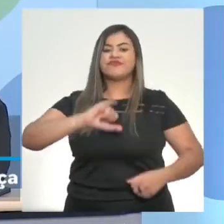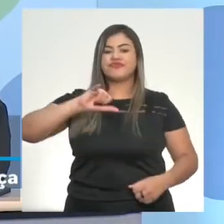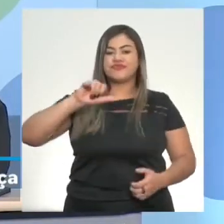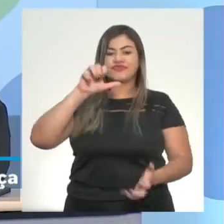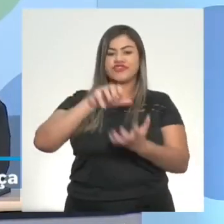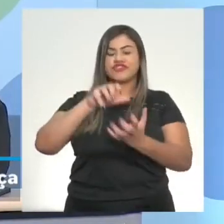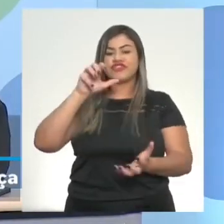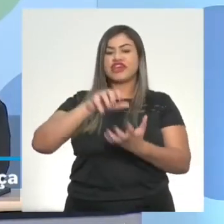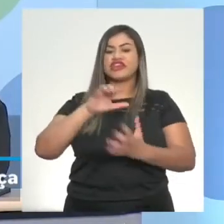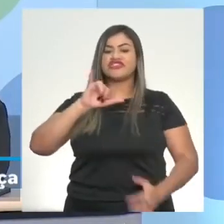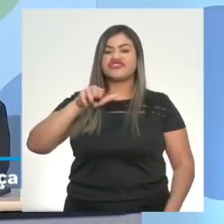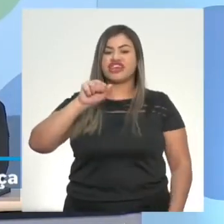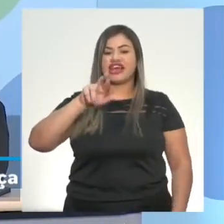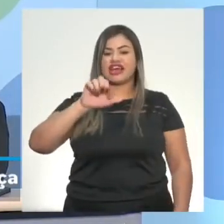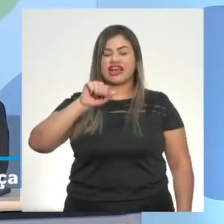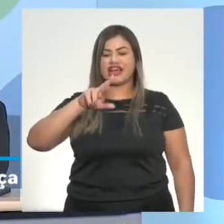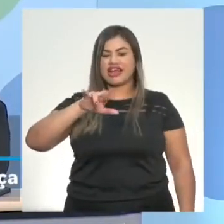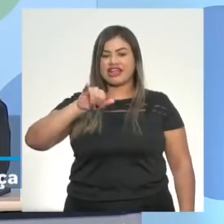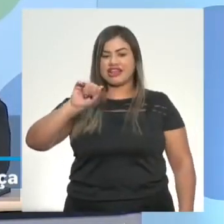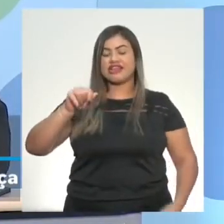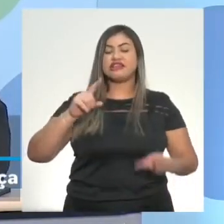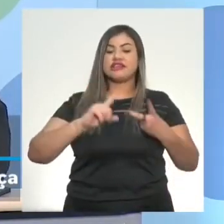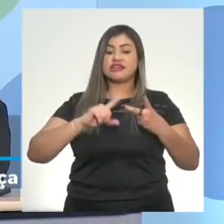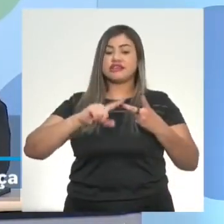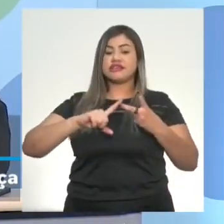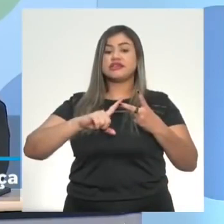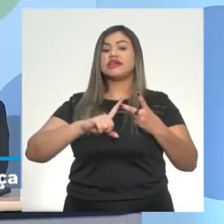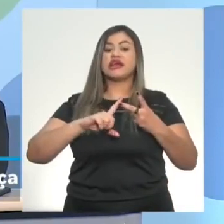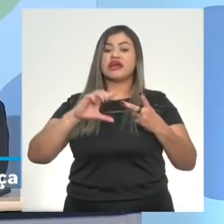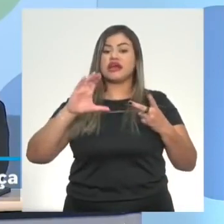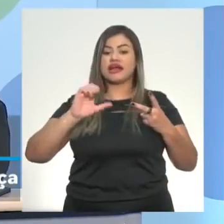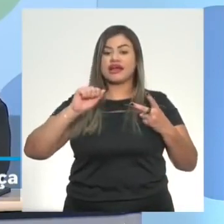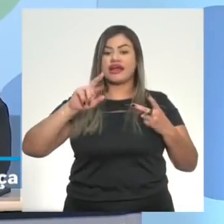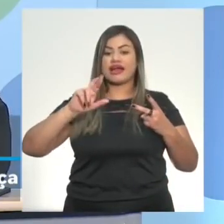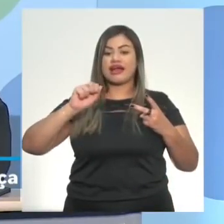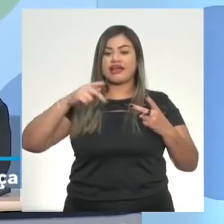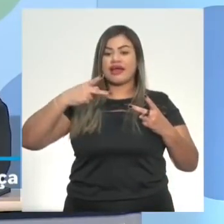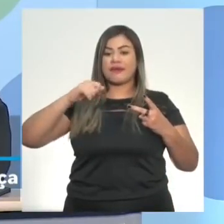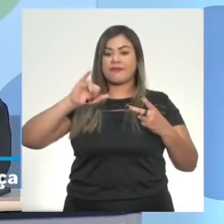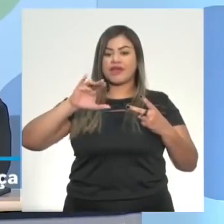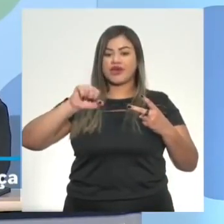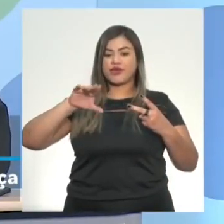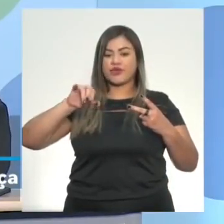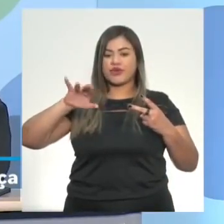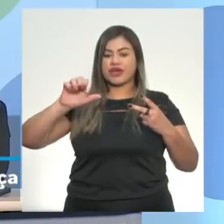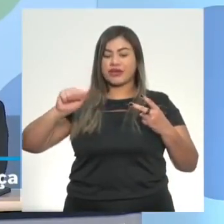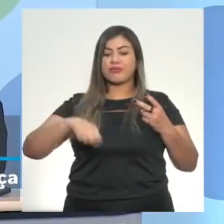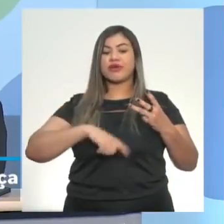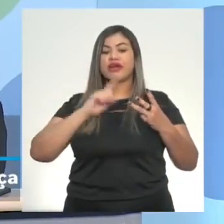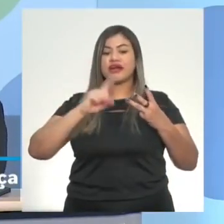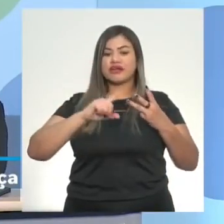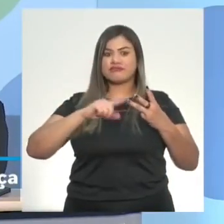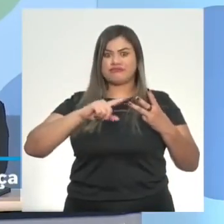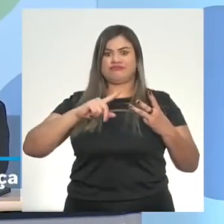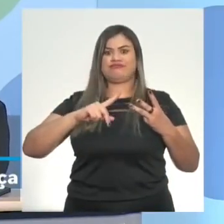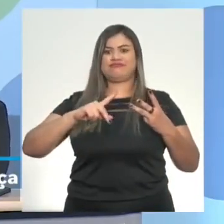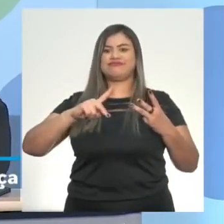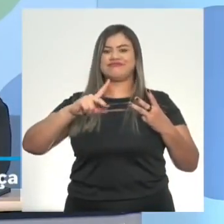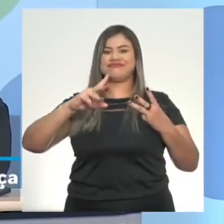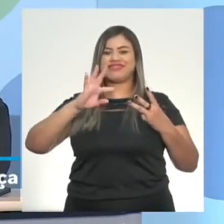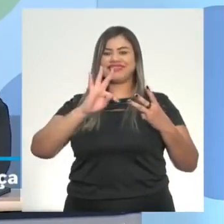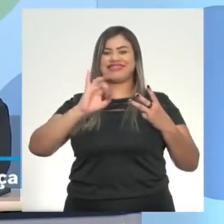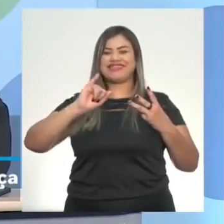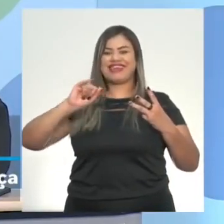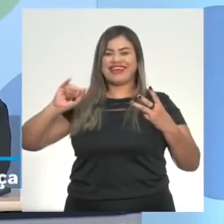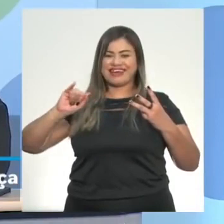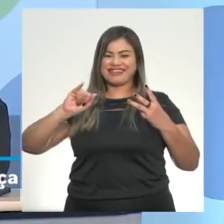da PEI Hermina Silva de Mesquita, o pessoal de Carapicuíba, da escola José Barreto, pessoal de Itaí, da